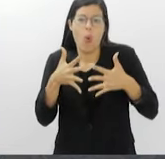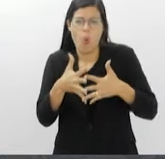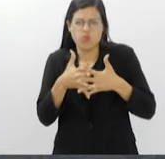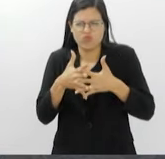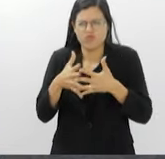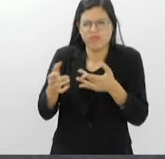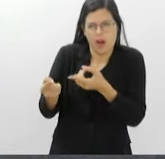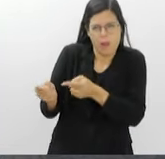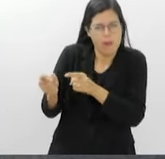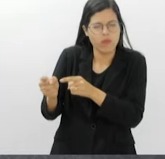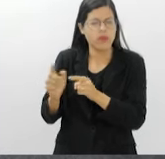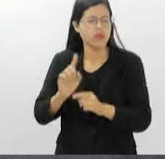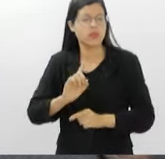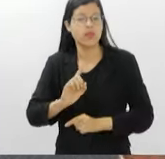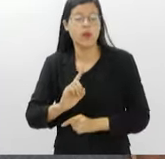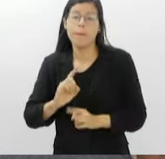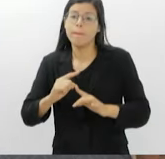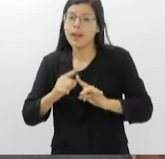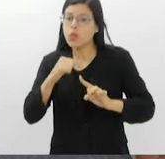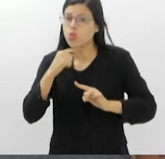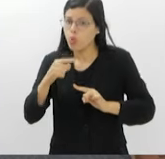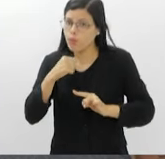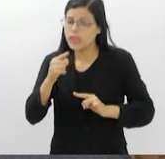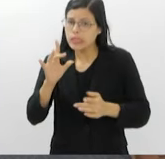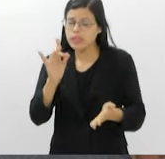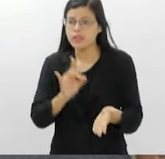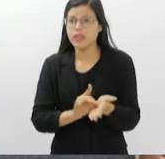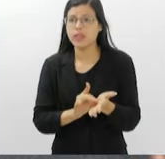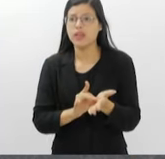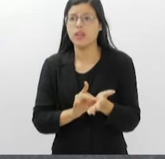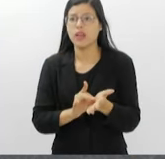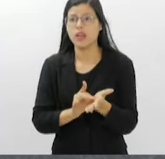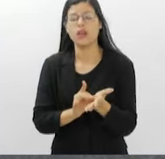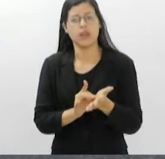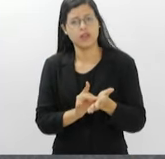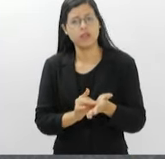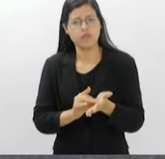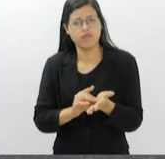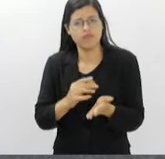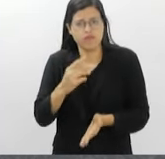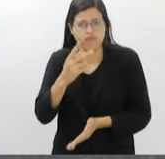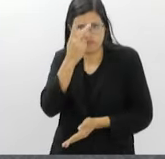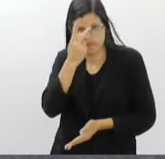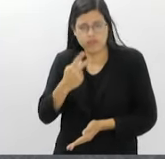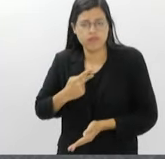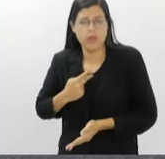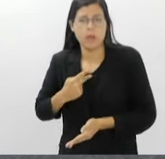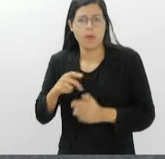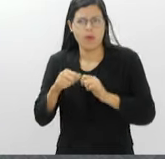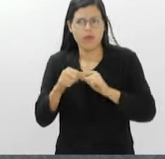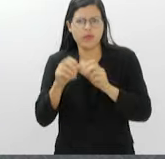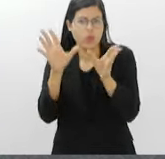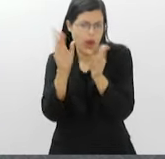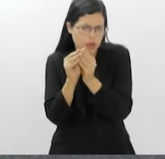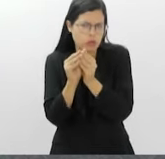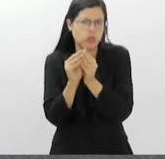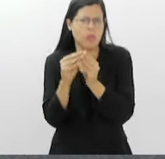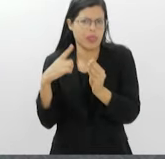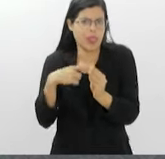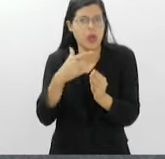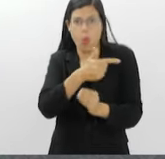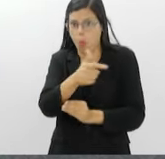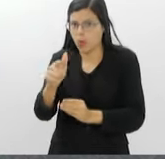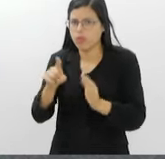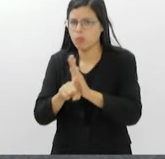perguntas polêmicas, mas são dúvidas sinceras de minha parte. Eu fiz um resumo, teria muitas outras perguntas, mas gostaria